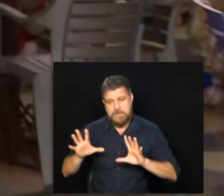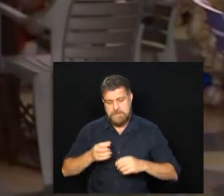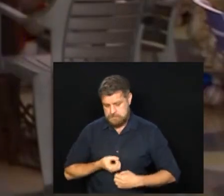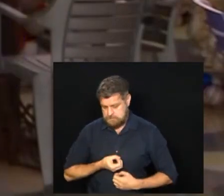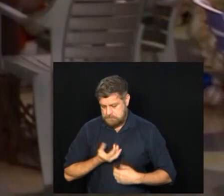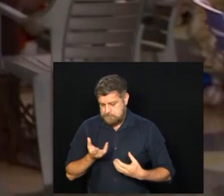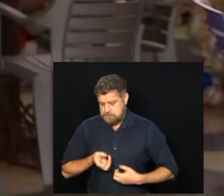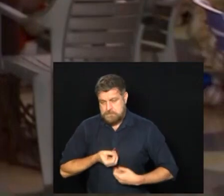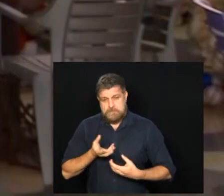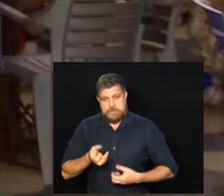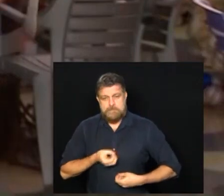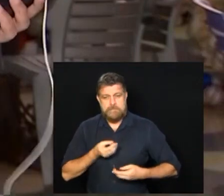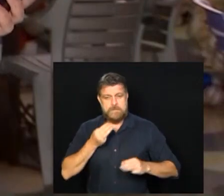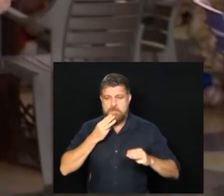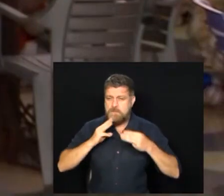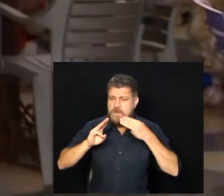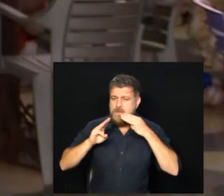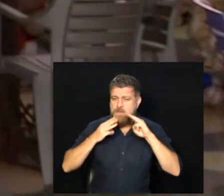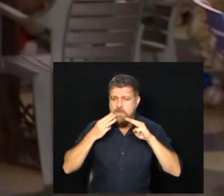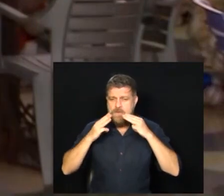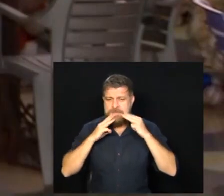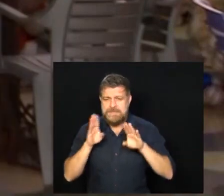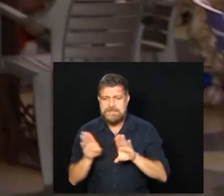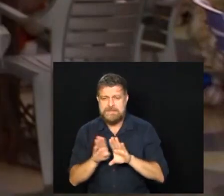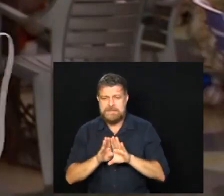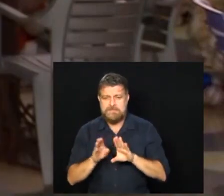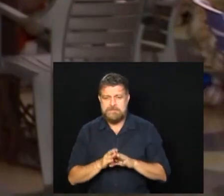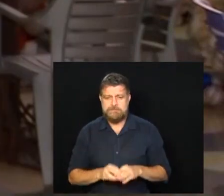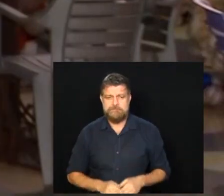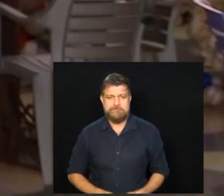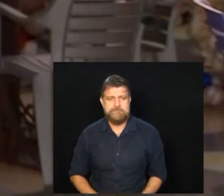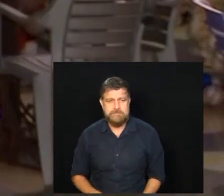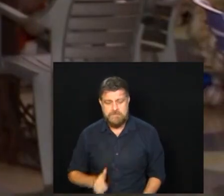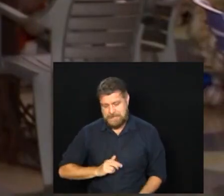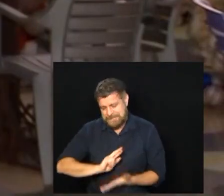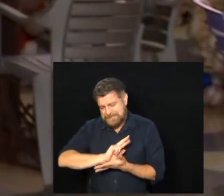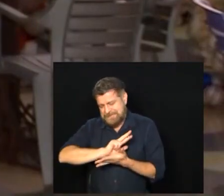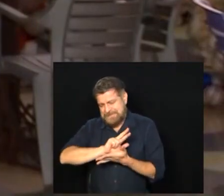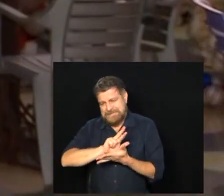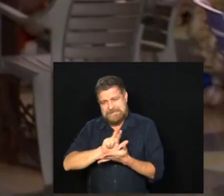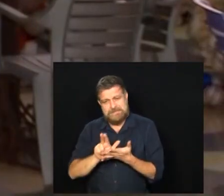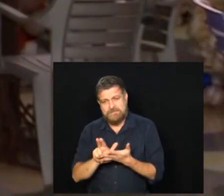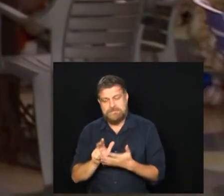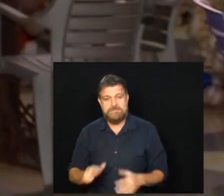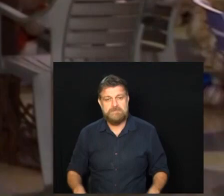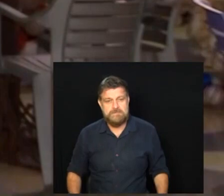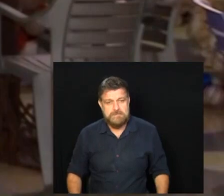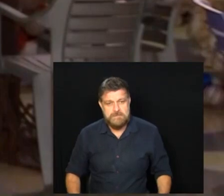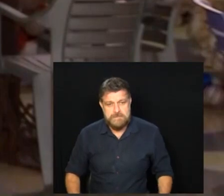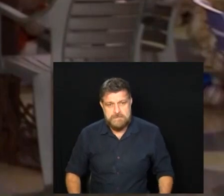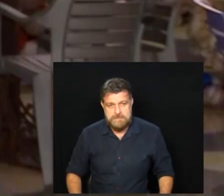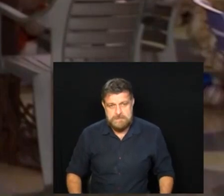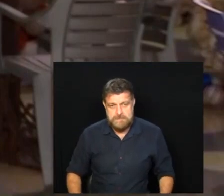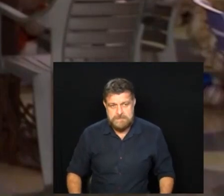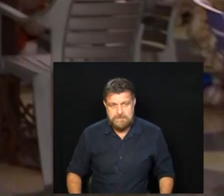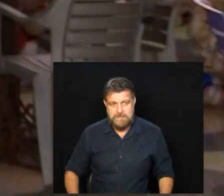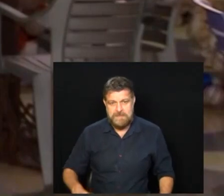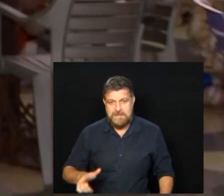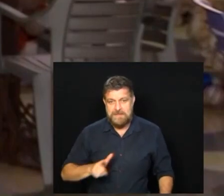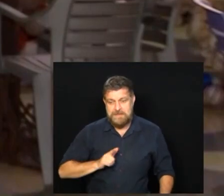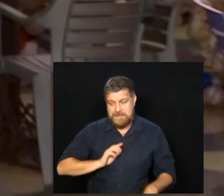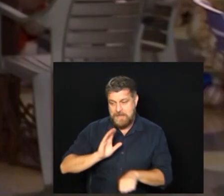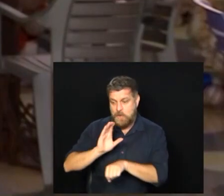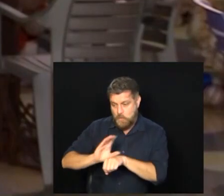criativa, né? Musicalmente, esteticamente, existe isso. Bom, e aqui tem vários